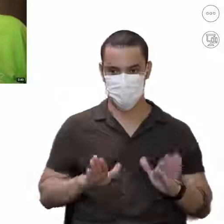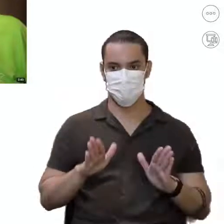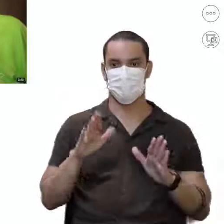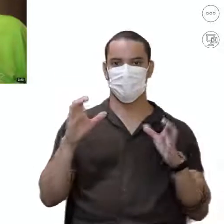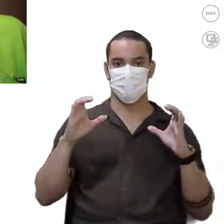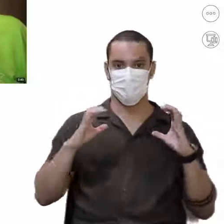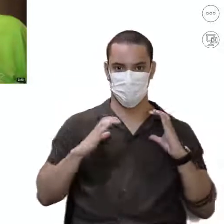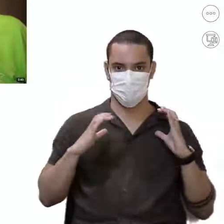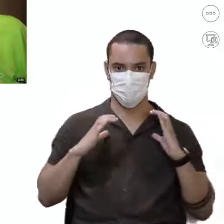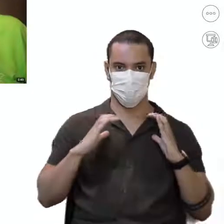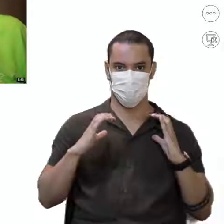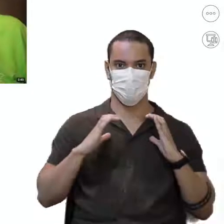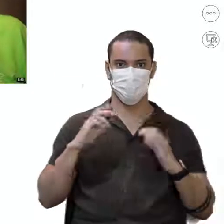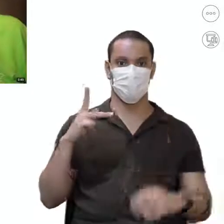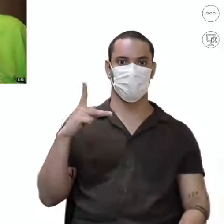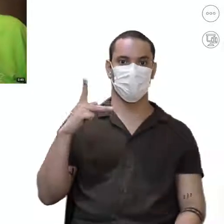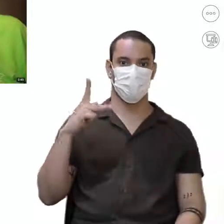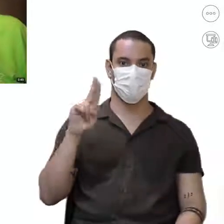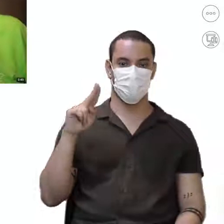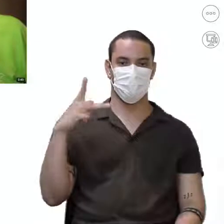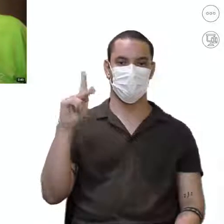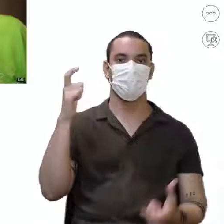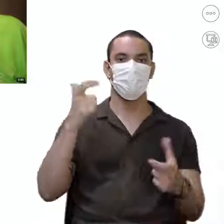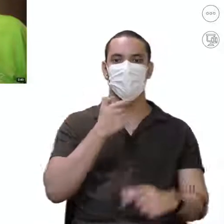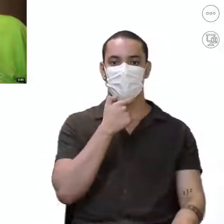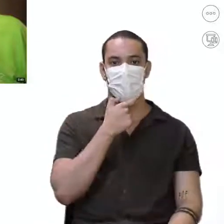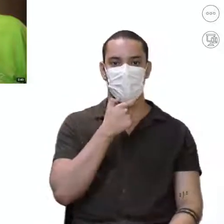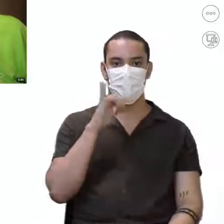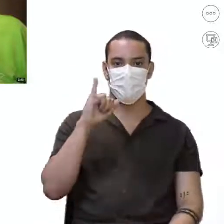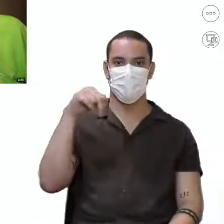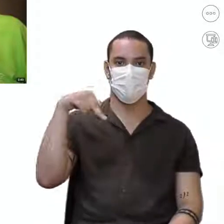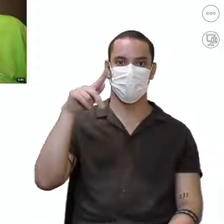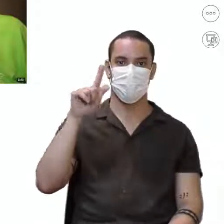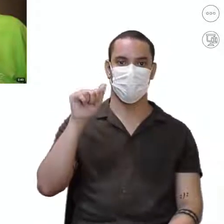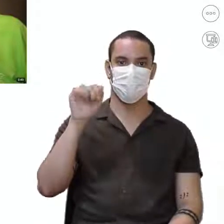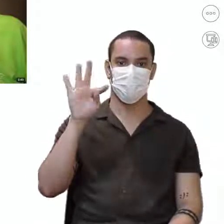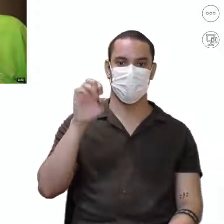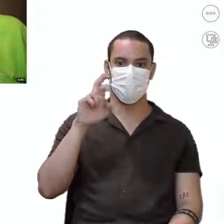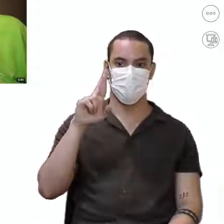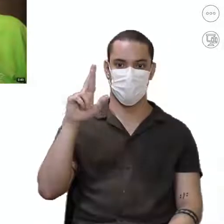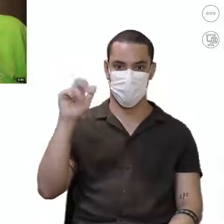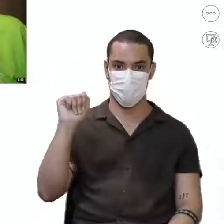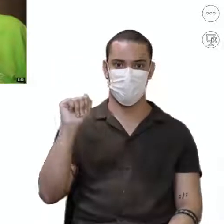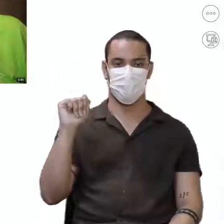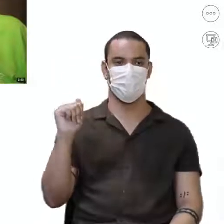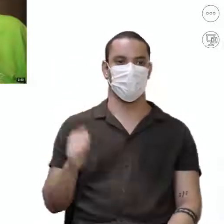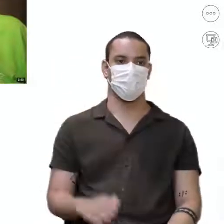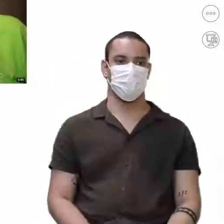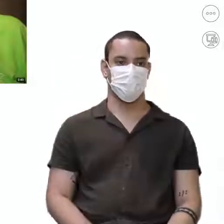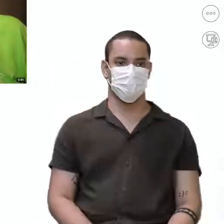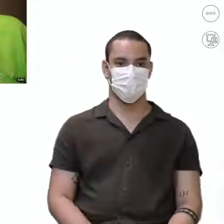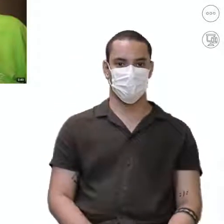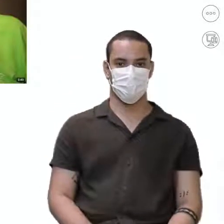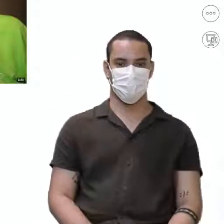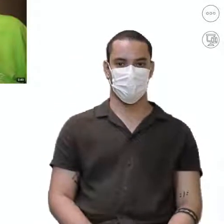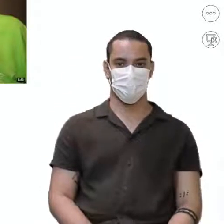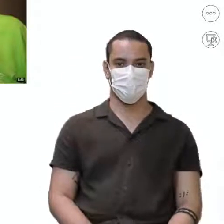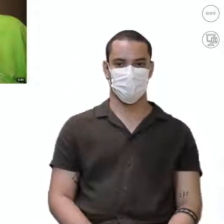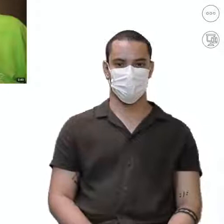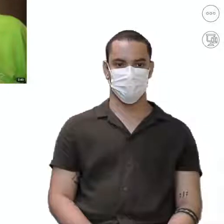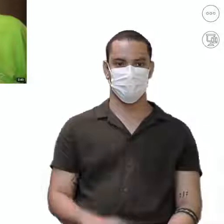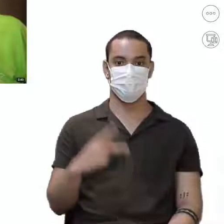Chesterfield, em UK, na Inglaterra. Então, ela veio lá de Chesterfield, é a origem dela, desse homem chamado